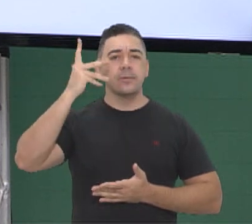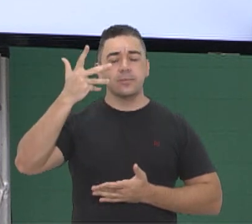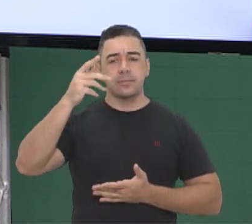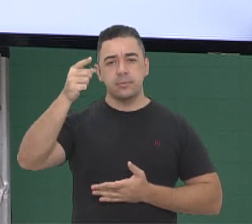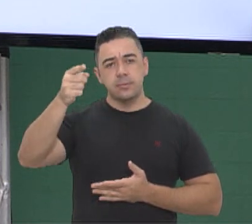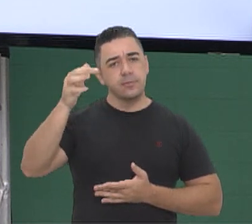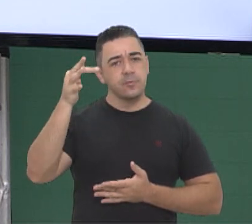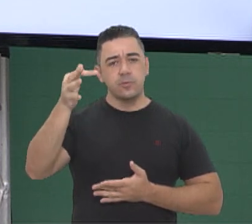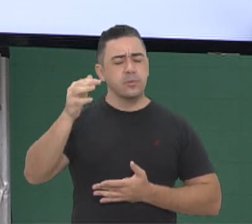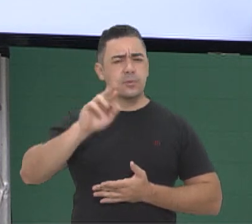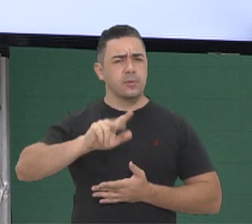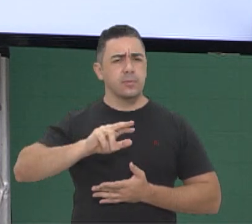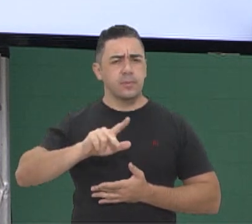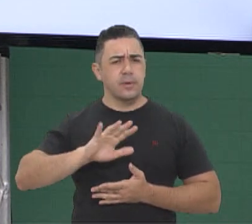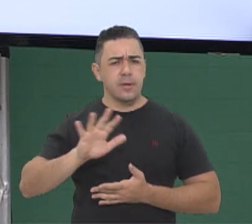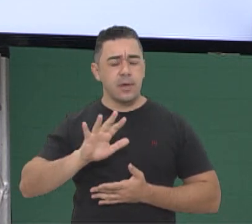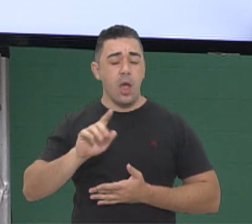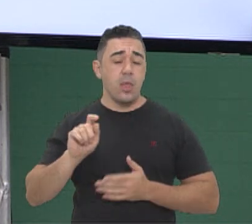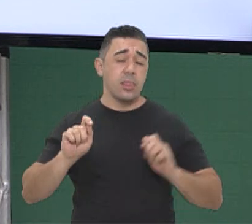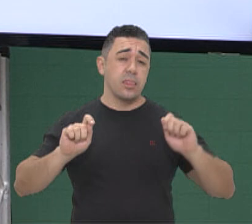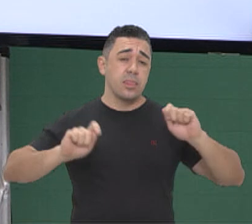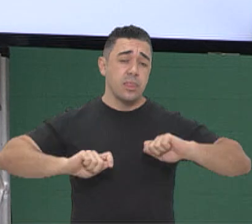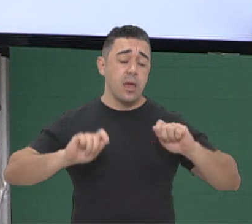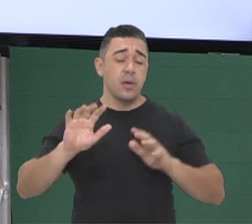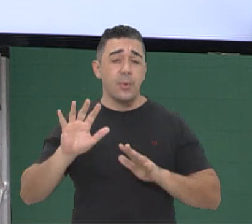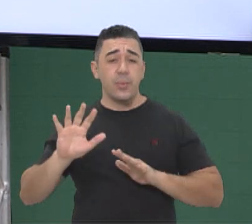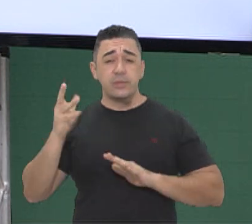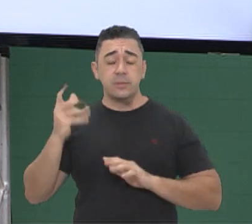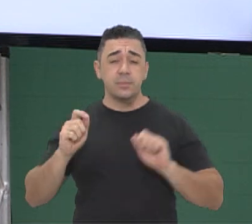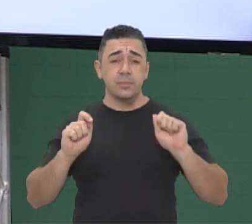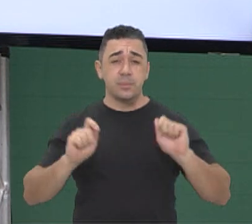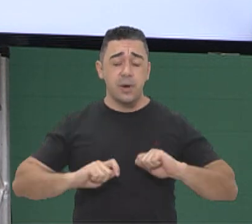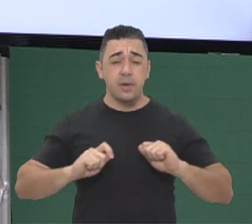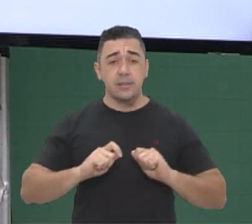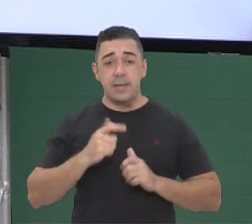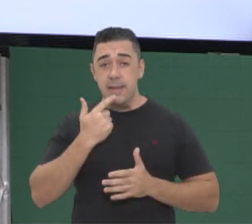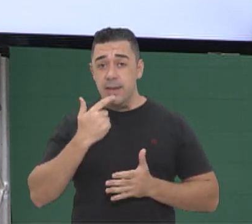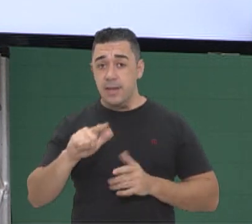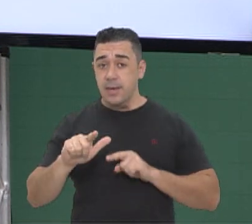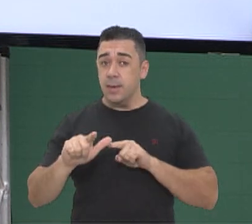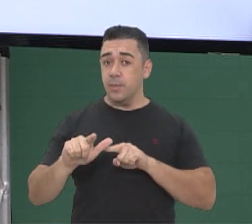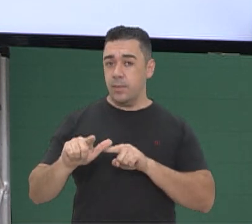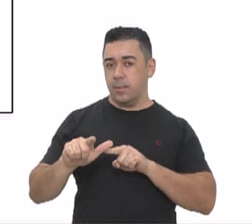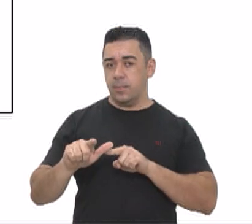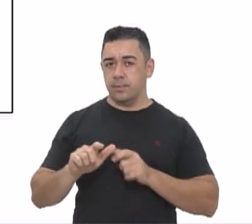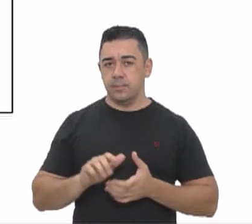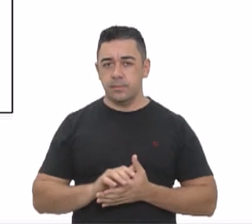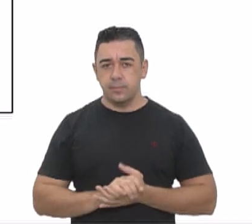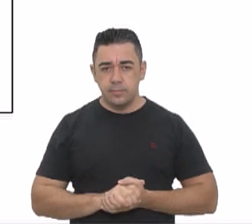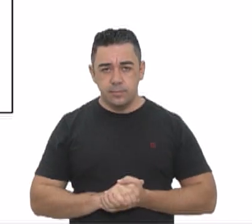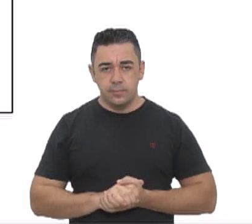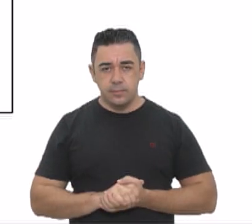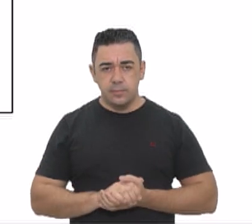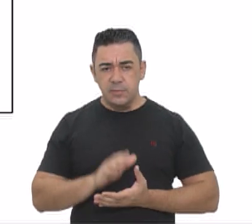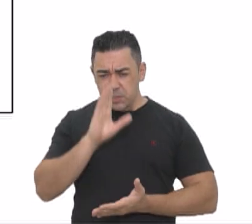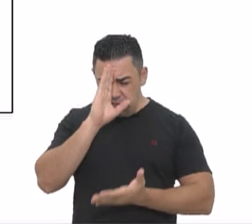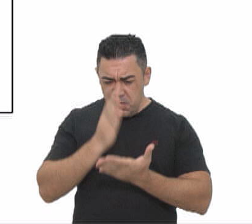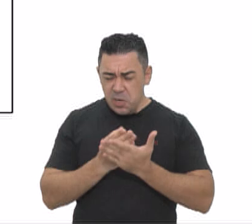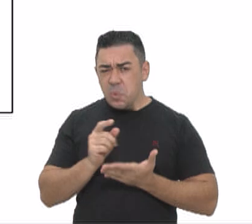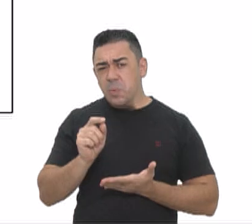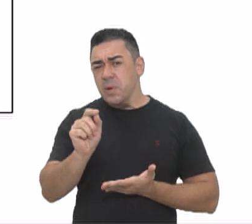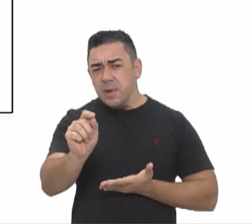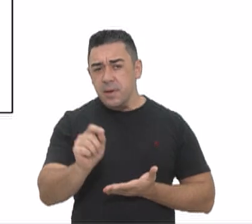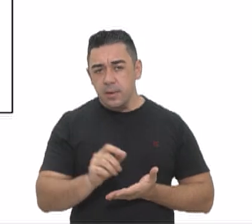ações, projeções possíveis de ocorrer, certo? Então, você acredita